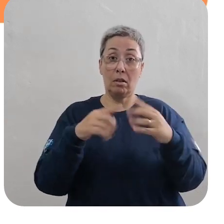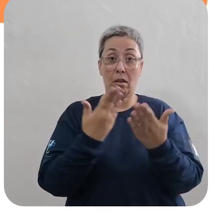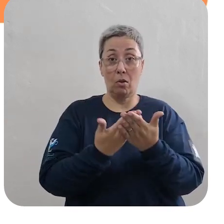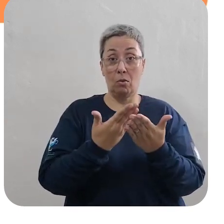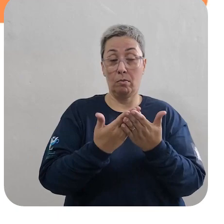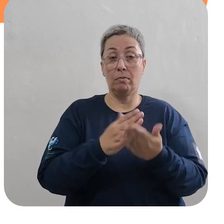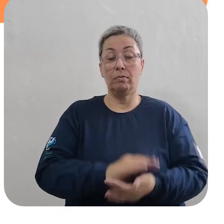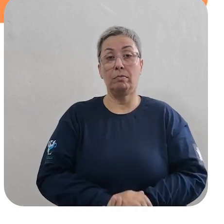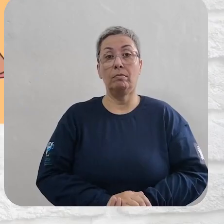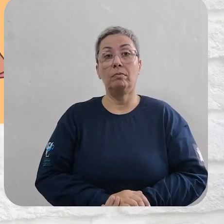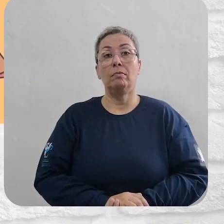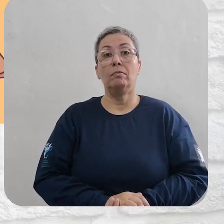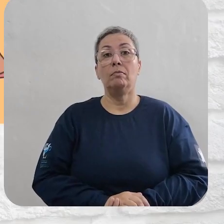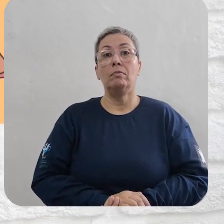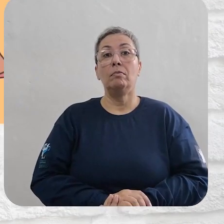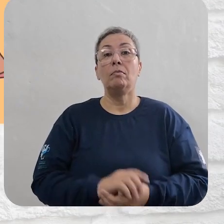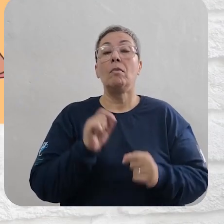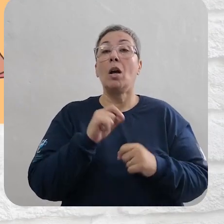sala.